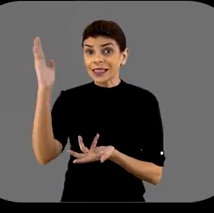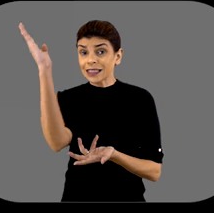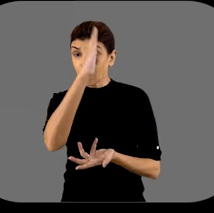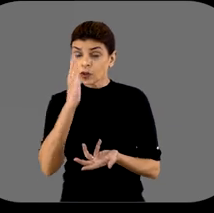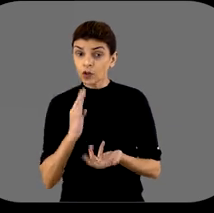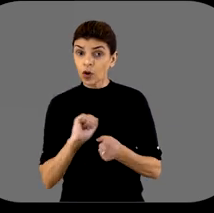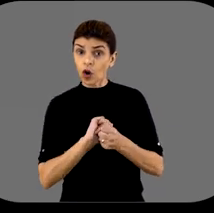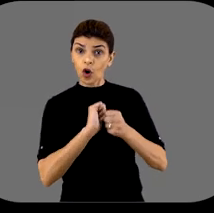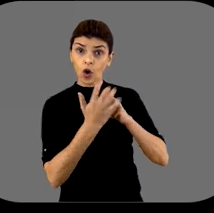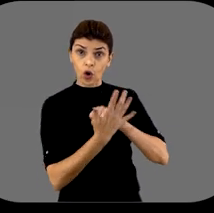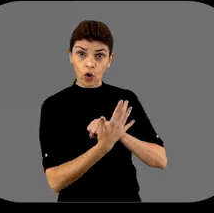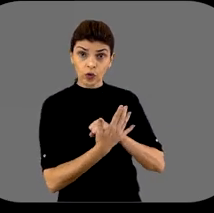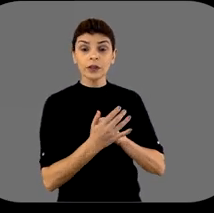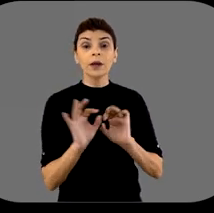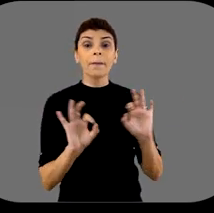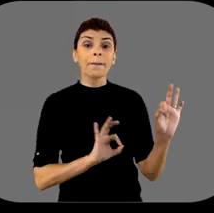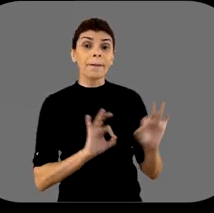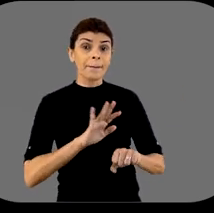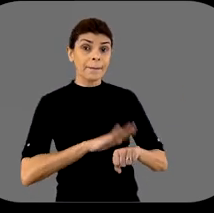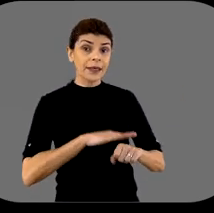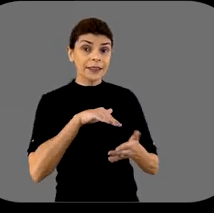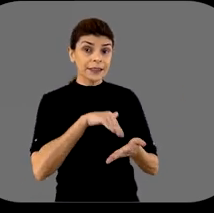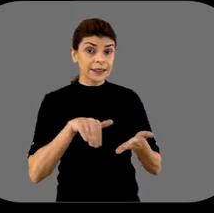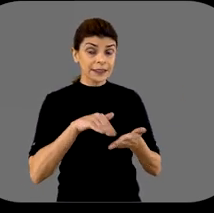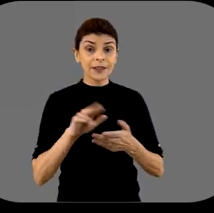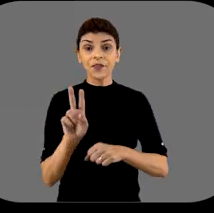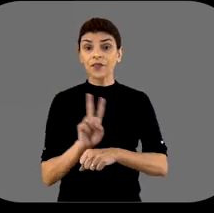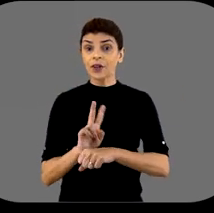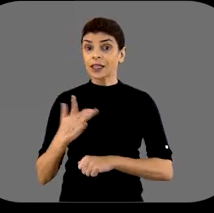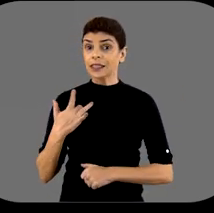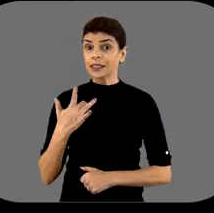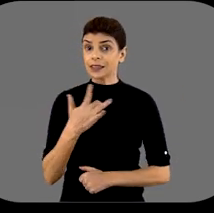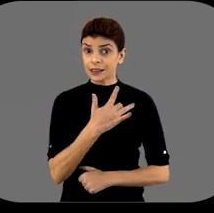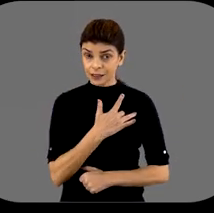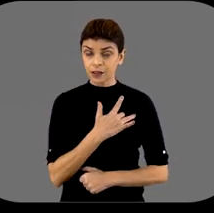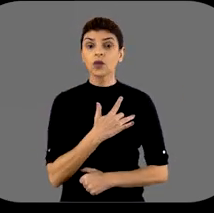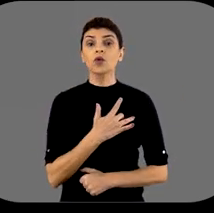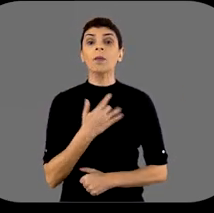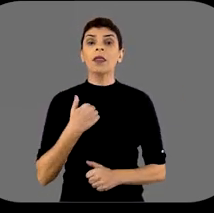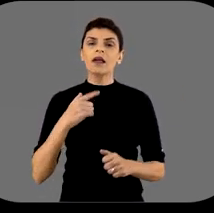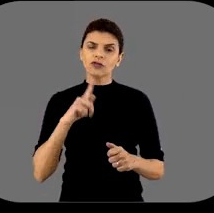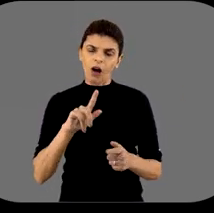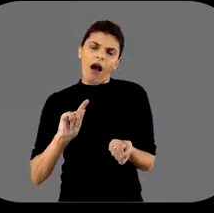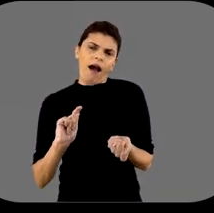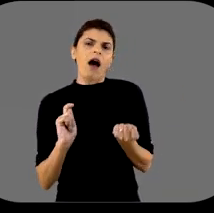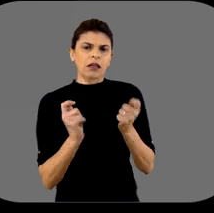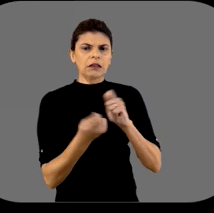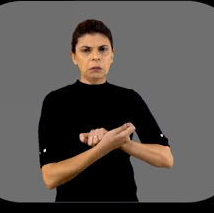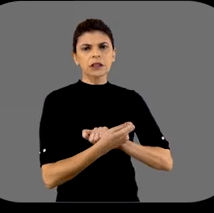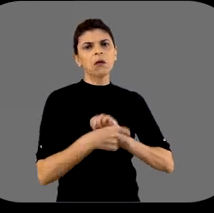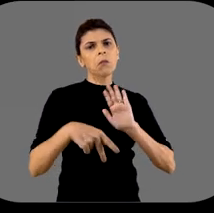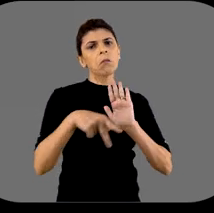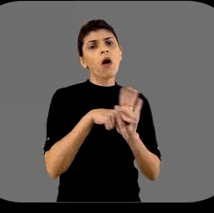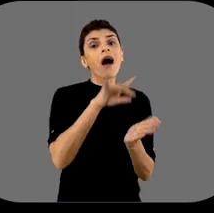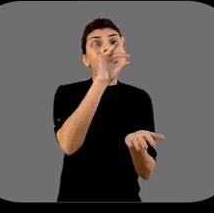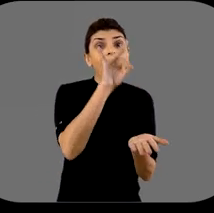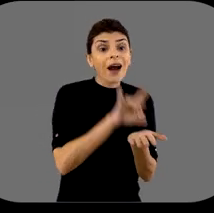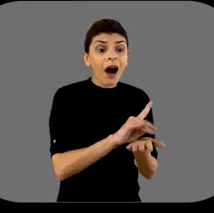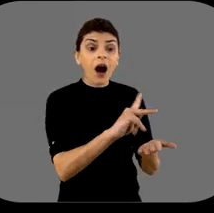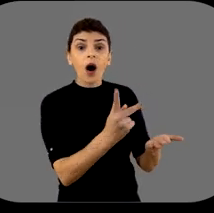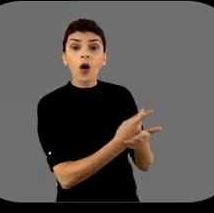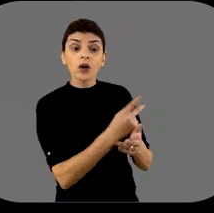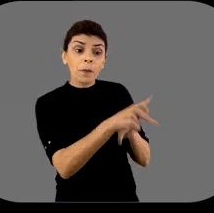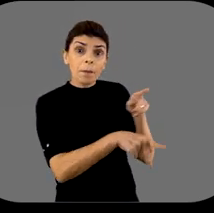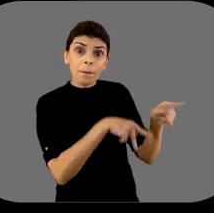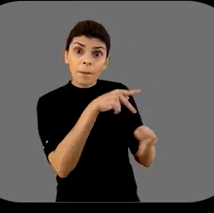coronavírus 19, elaborada pela Secretaria de Vigilância em Saúde, e com as devidas adaptações para a realidade